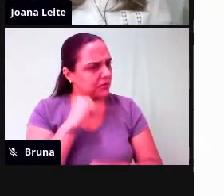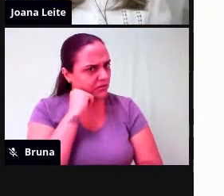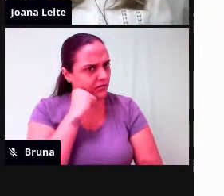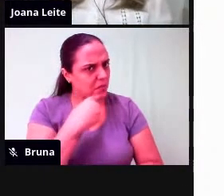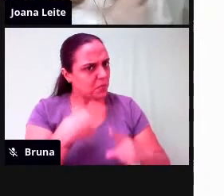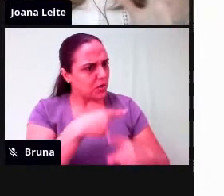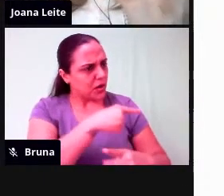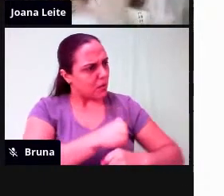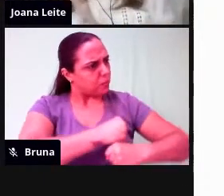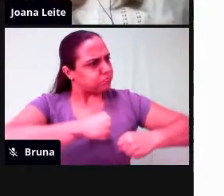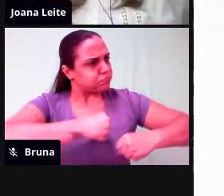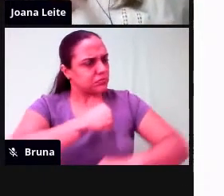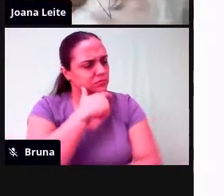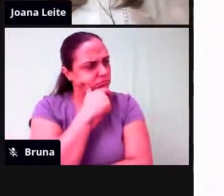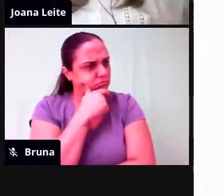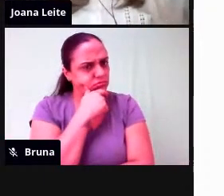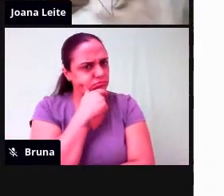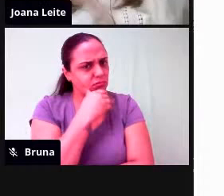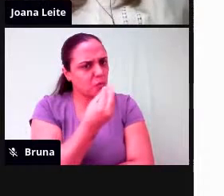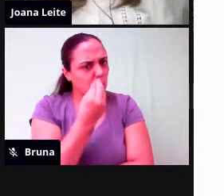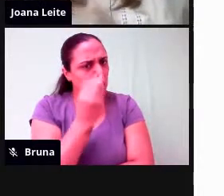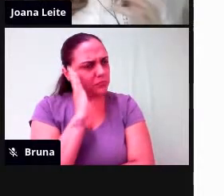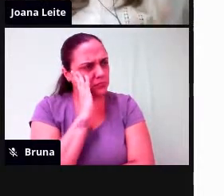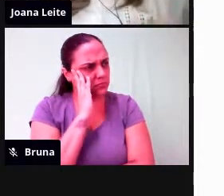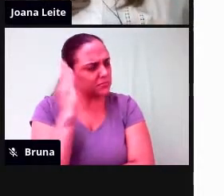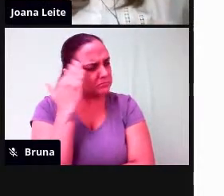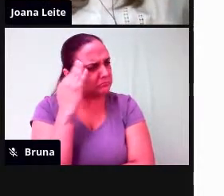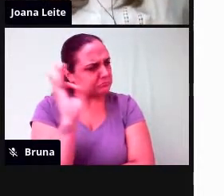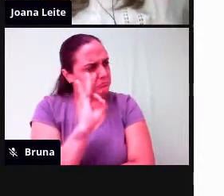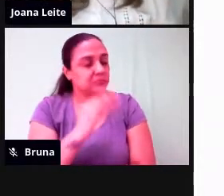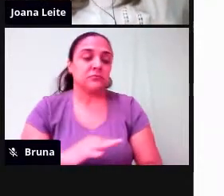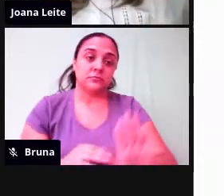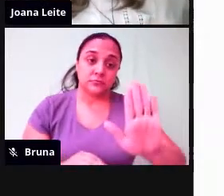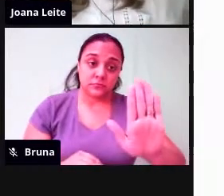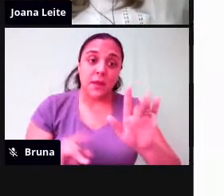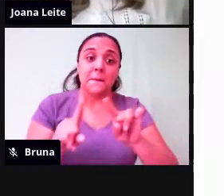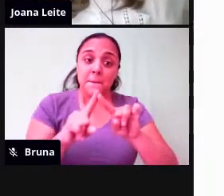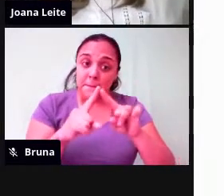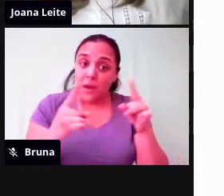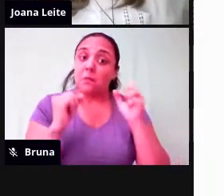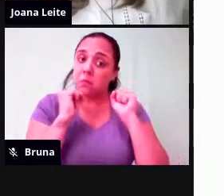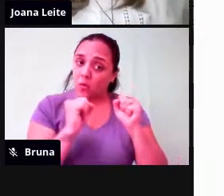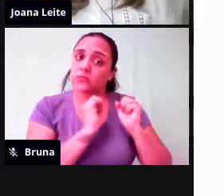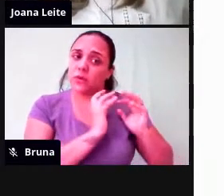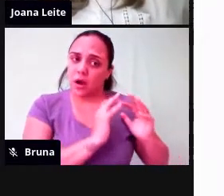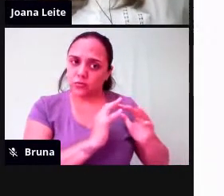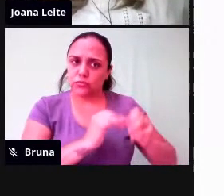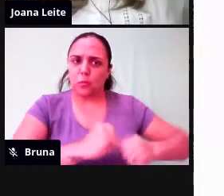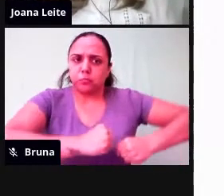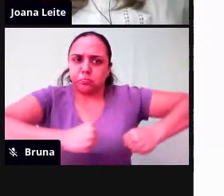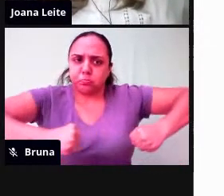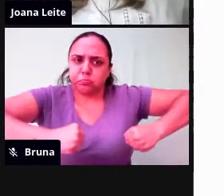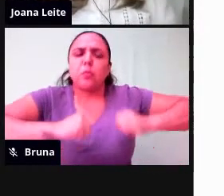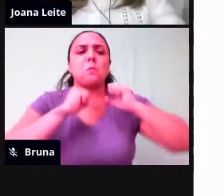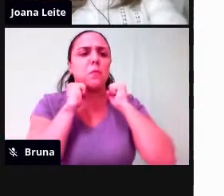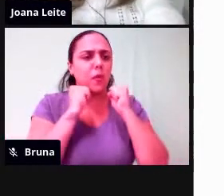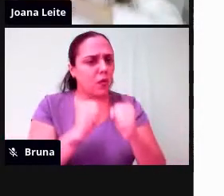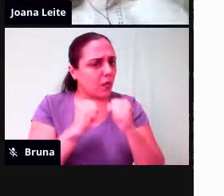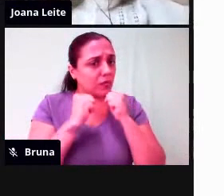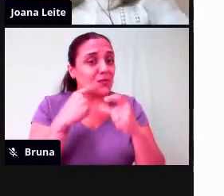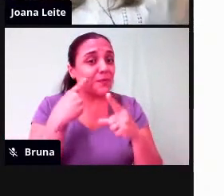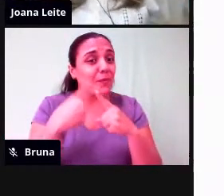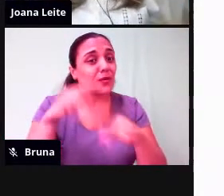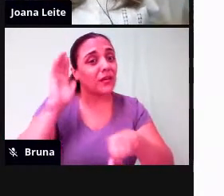gordinho. Porque não associa que a criança que pode ser seletiva e pode ter obesidade. Pode sim. Por quê? Porque ela é seletiva